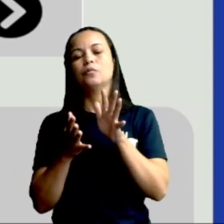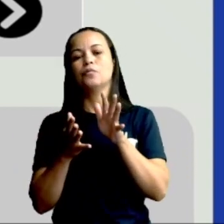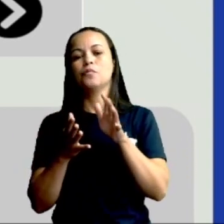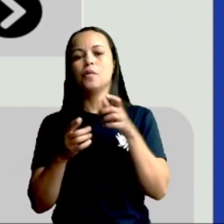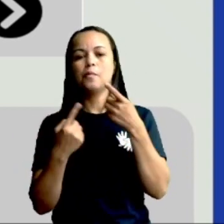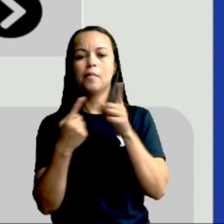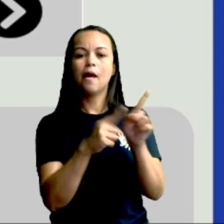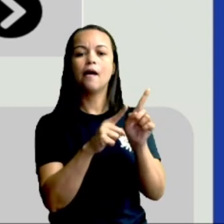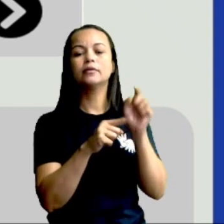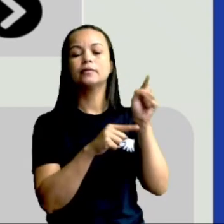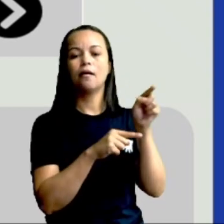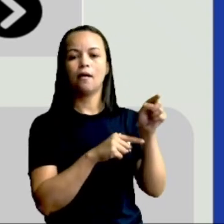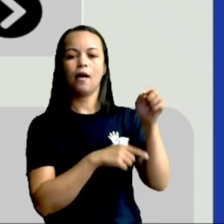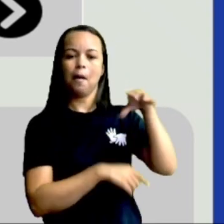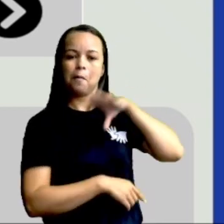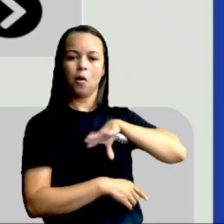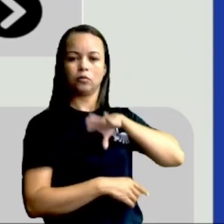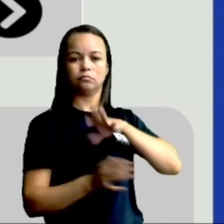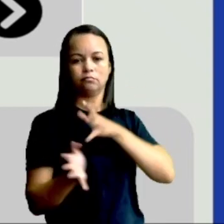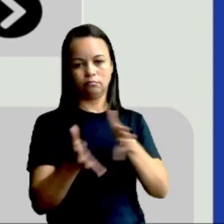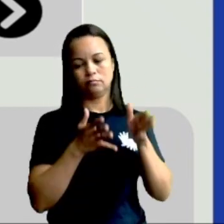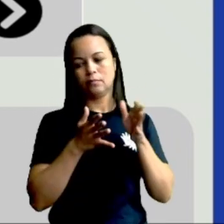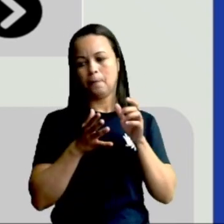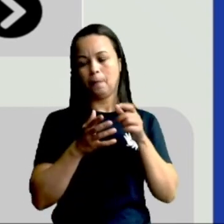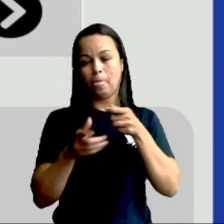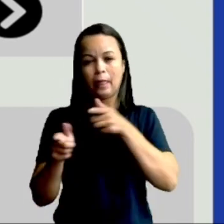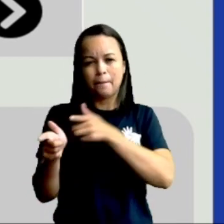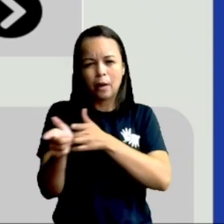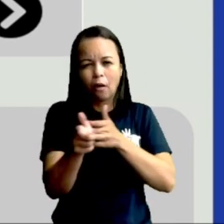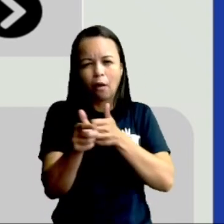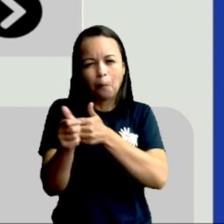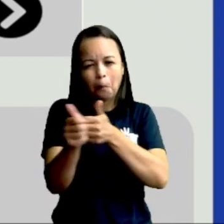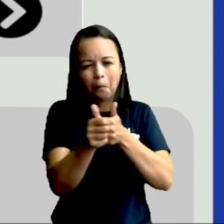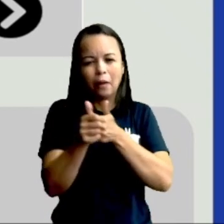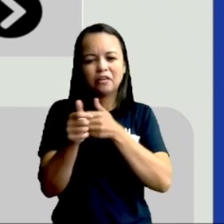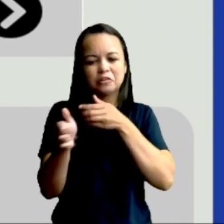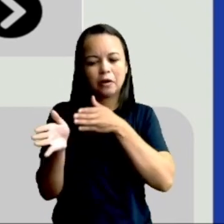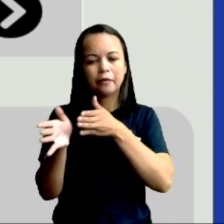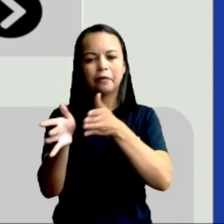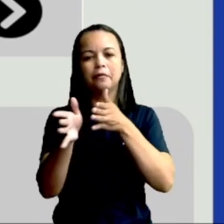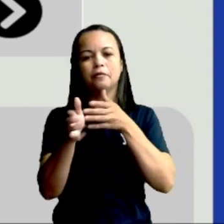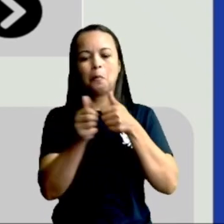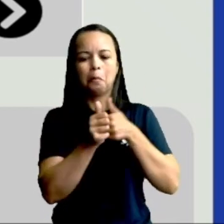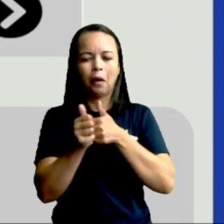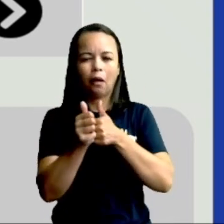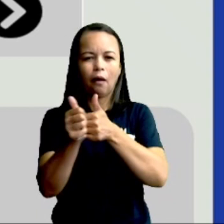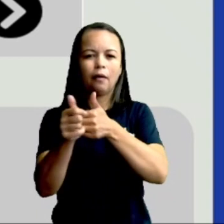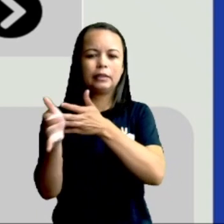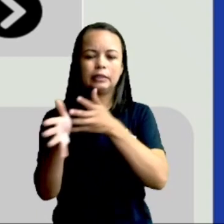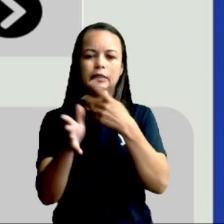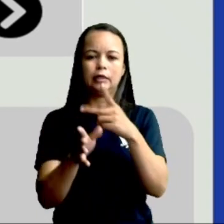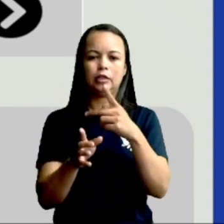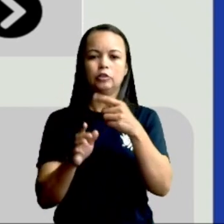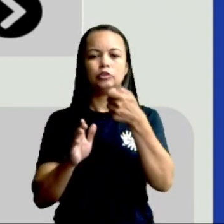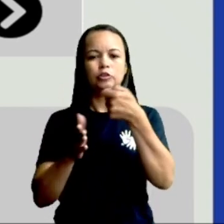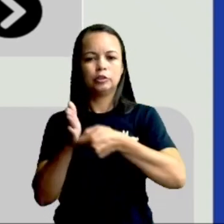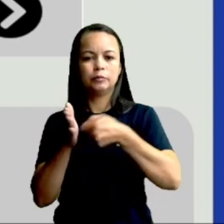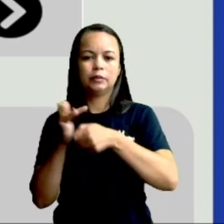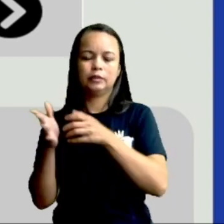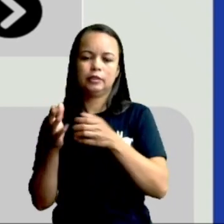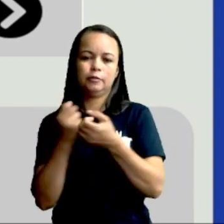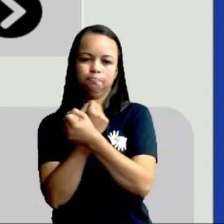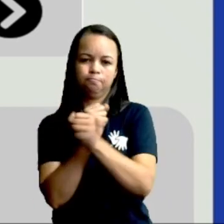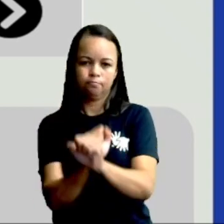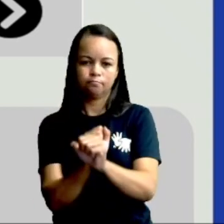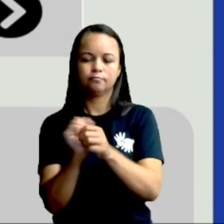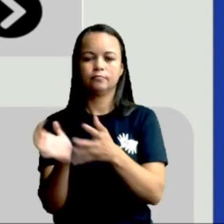a Portugal. Então ele foi bastante perseguido, né, esse líder que resistia a esse regime de escravidão.